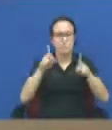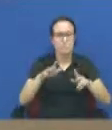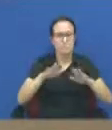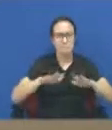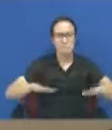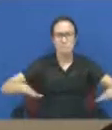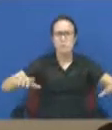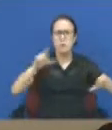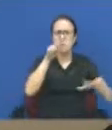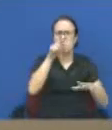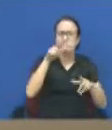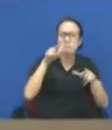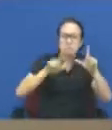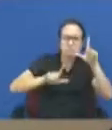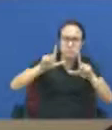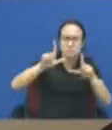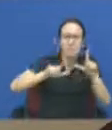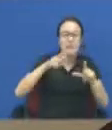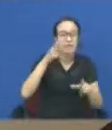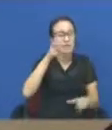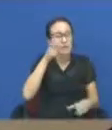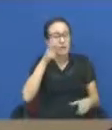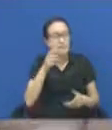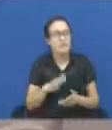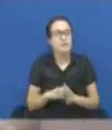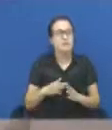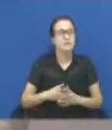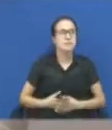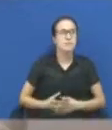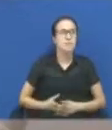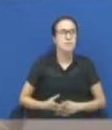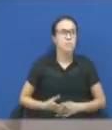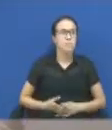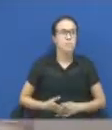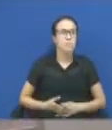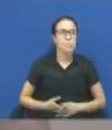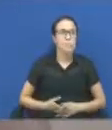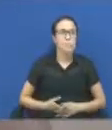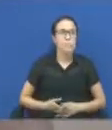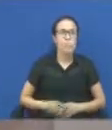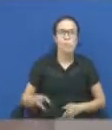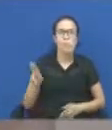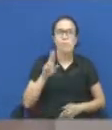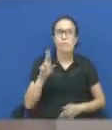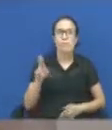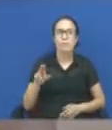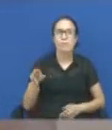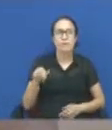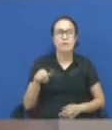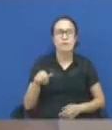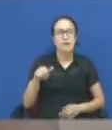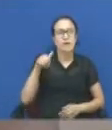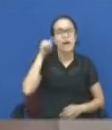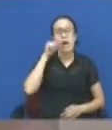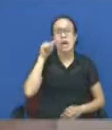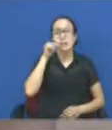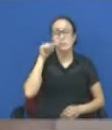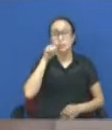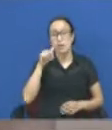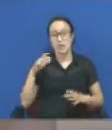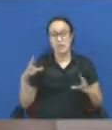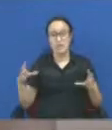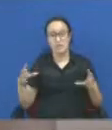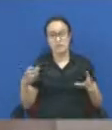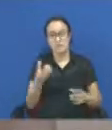casa, aos vereadores e vereadoras, no nome das vereadoras da Procuradoria Especial da Mulher, na sexta-feira, nós faremos